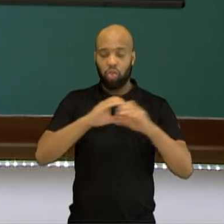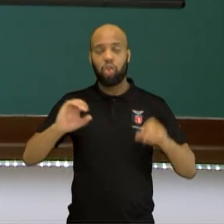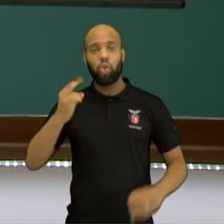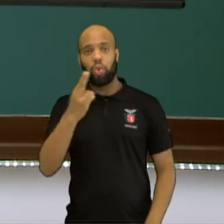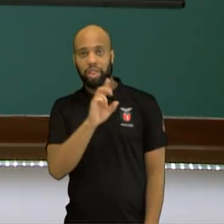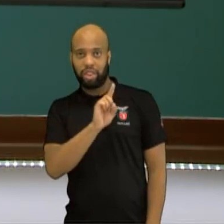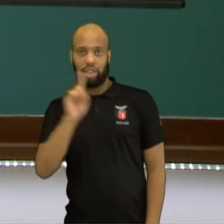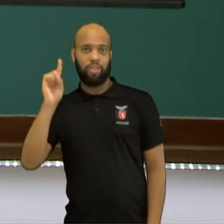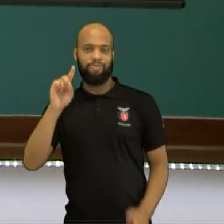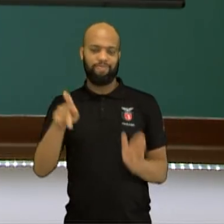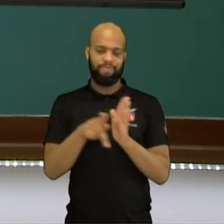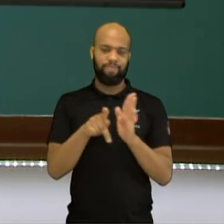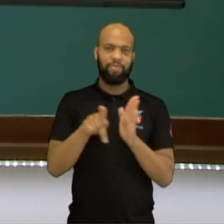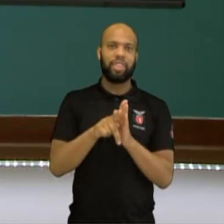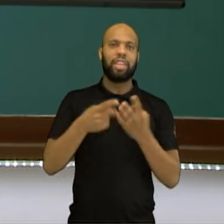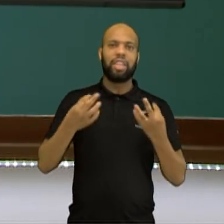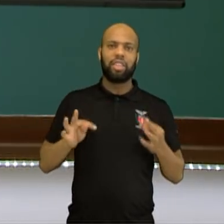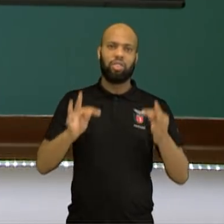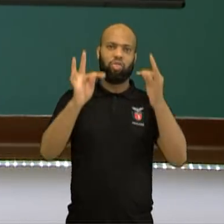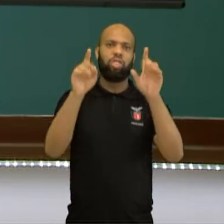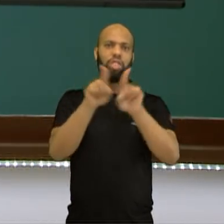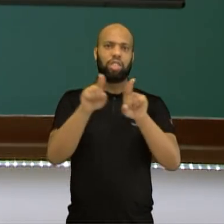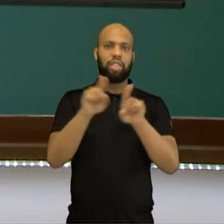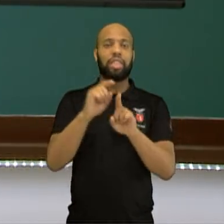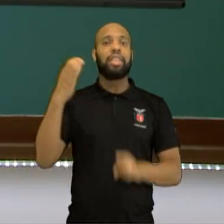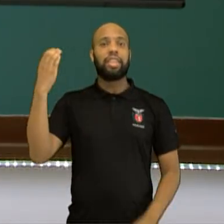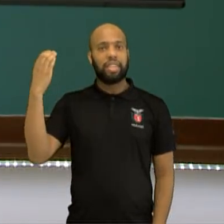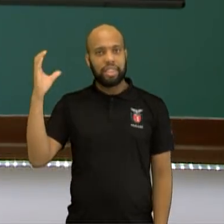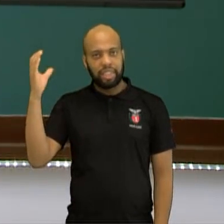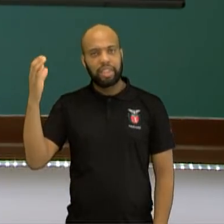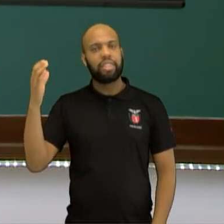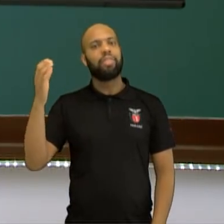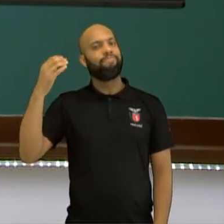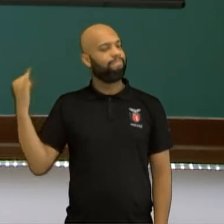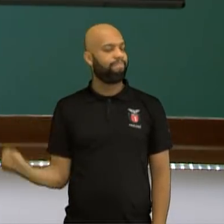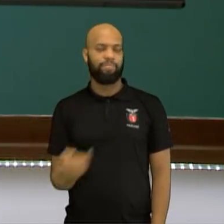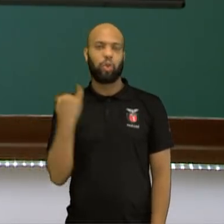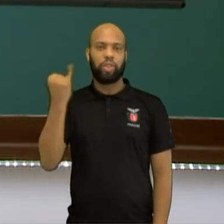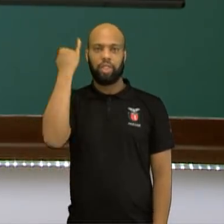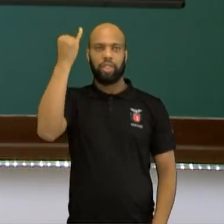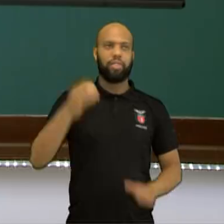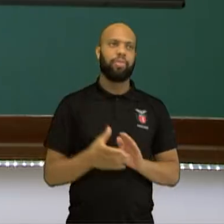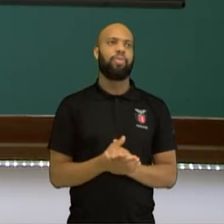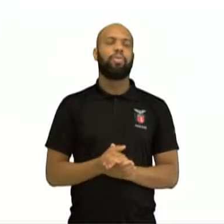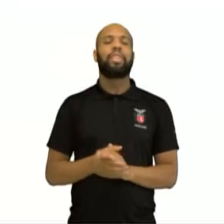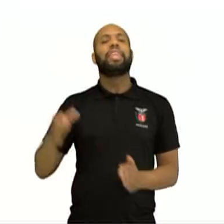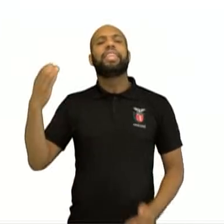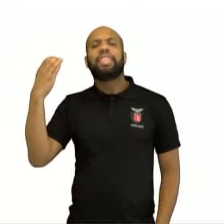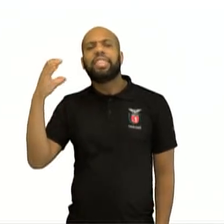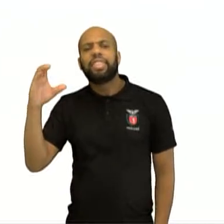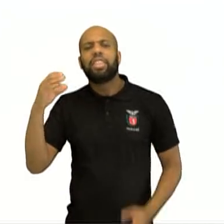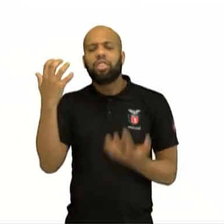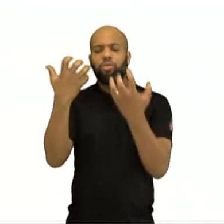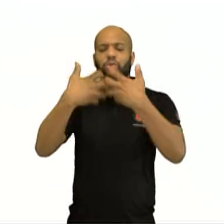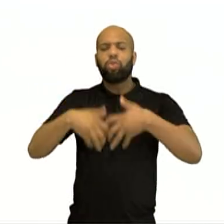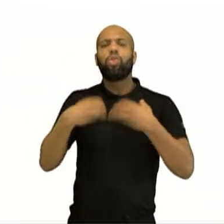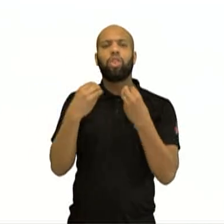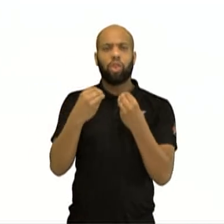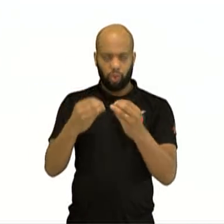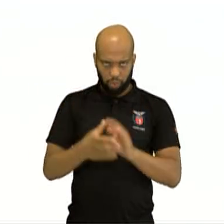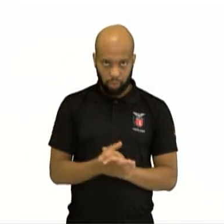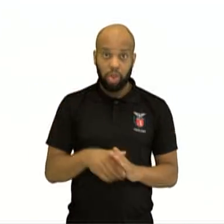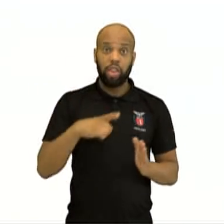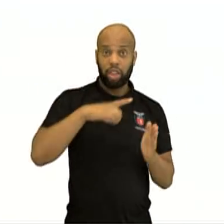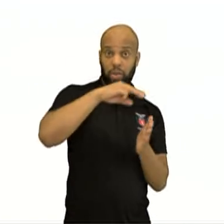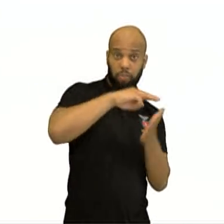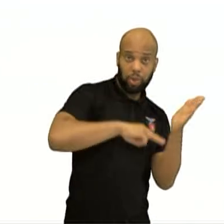não na tecnologia, na ciência, é algo fundamental. A ciência funciona através de uma